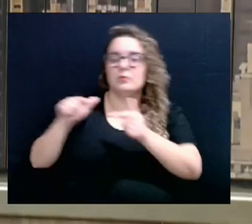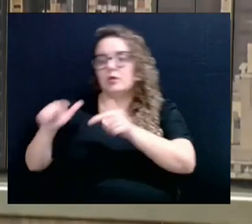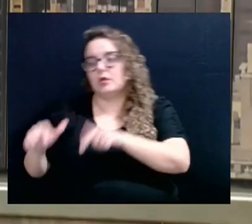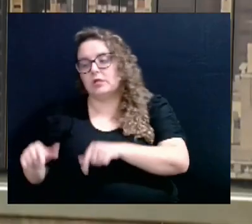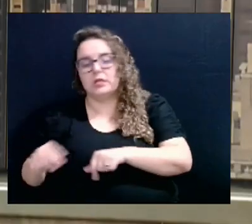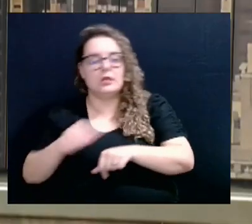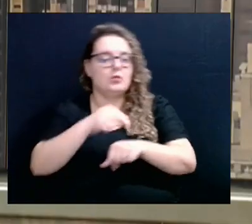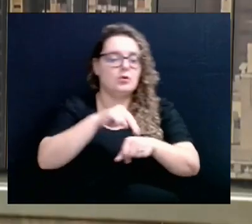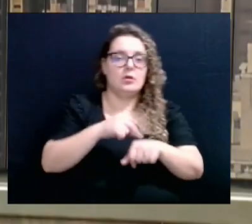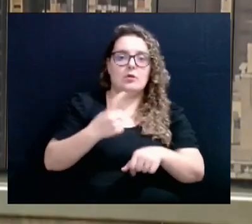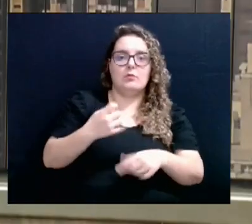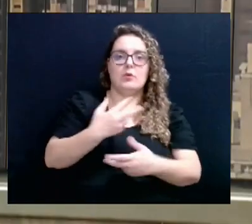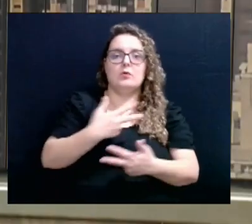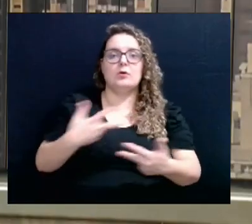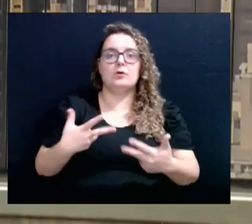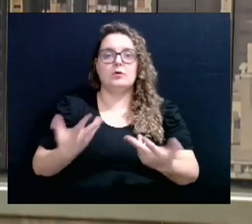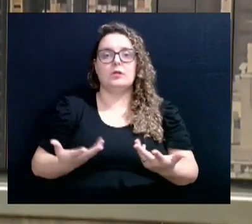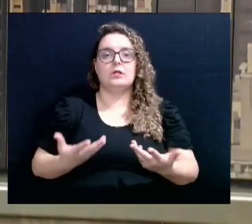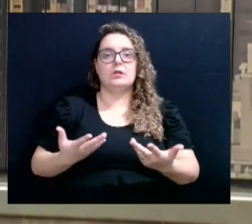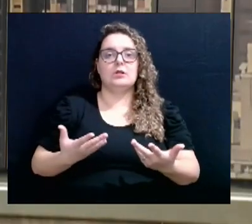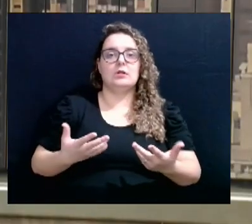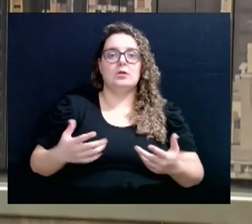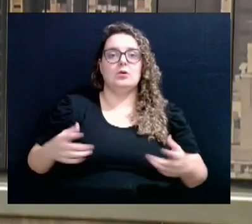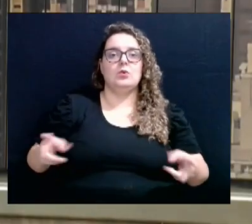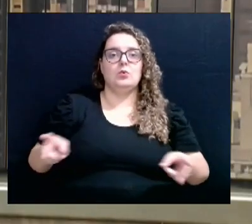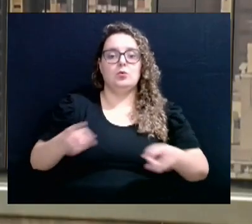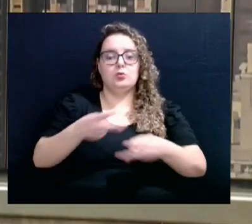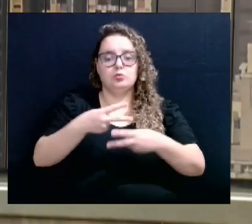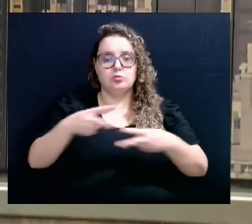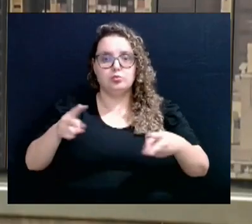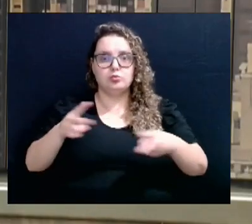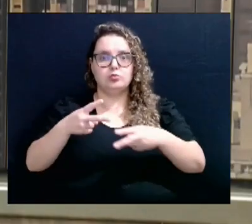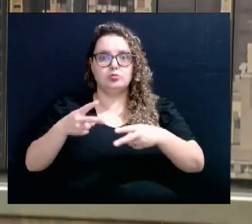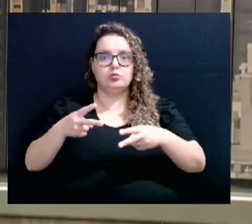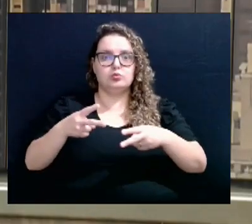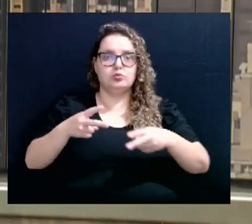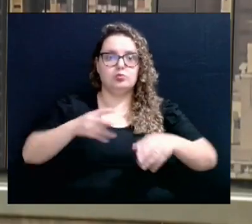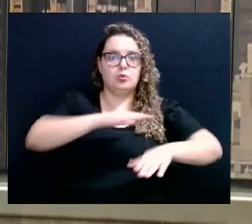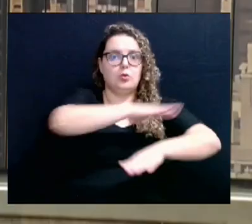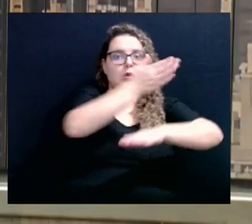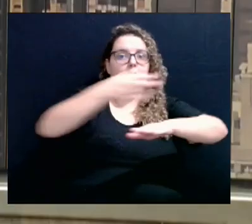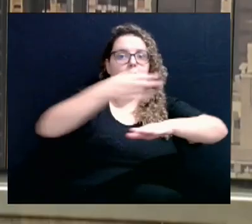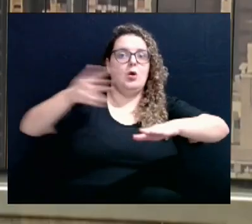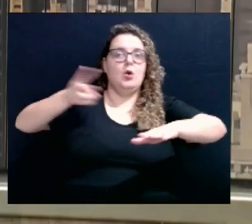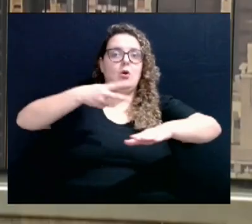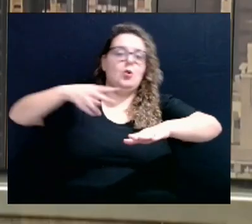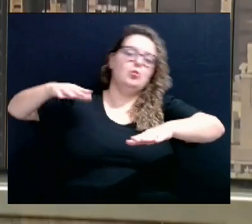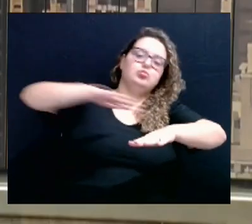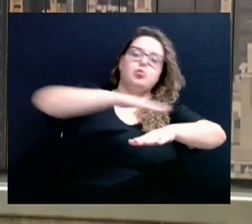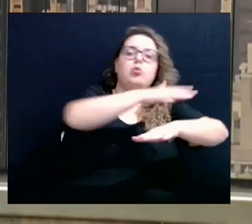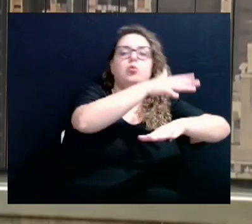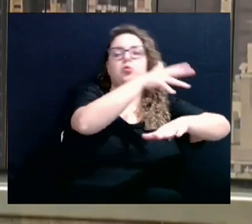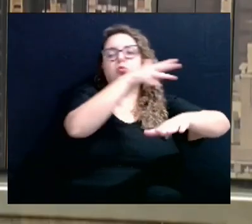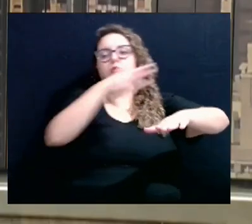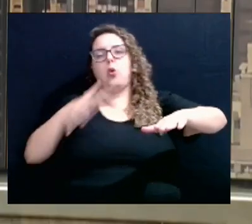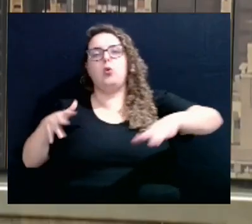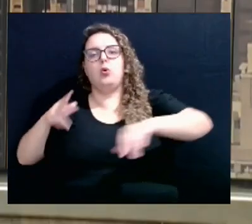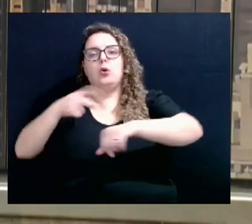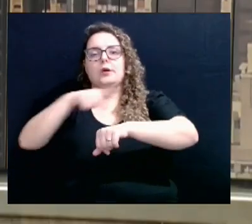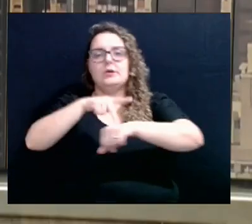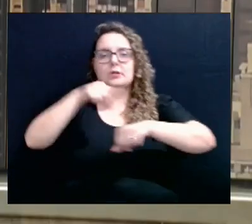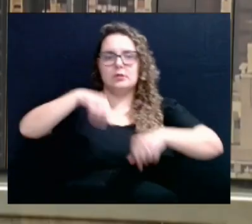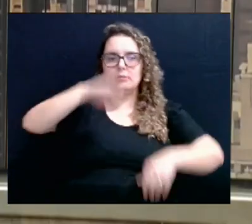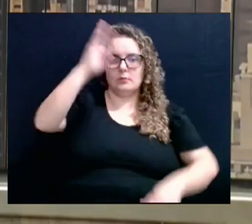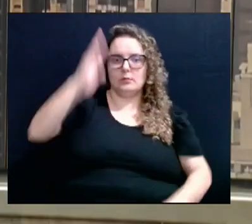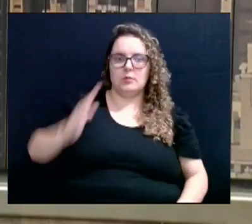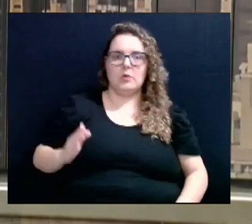né? Então esses ventos, eles batem ali na cordilheira e vêm aqui para dentro do país, trazendo então essa massa